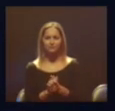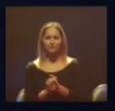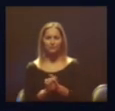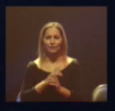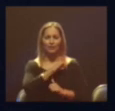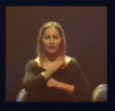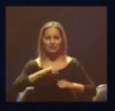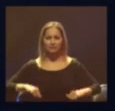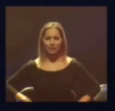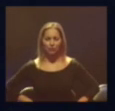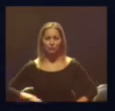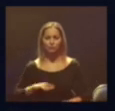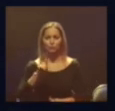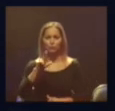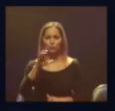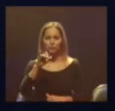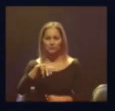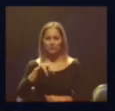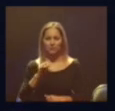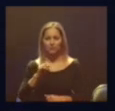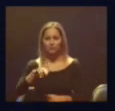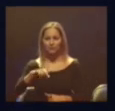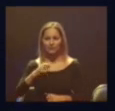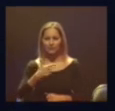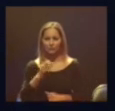Taekwondo, Luciano Neto.